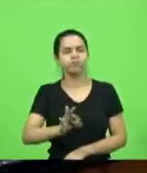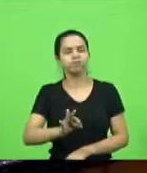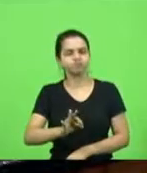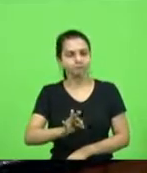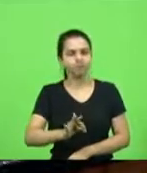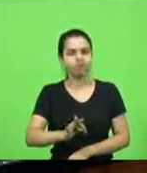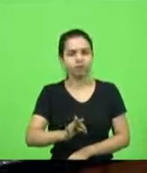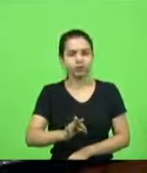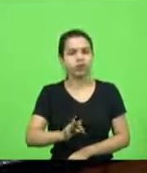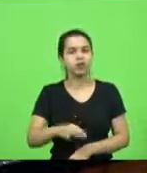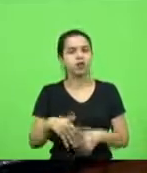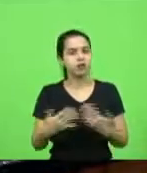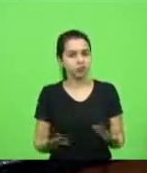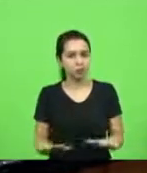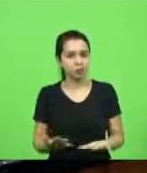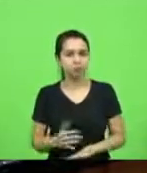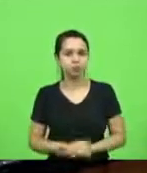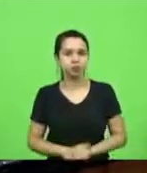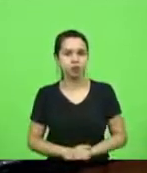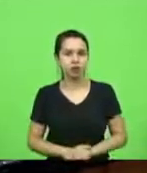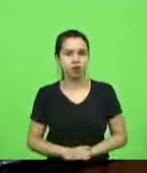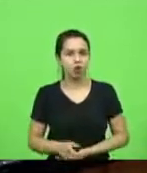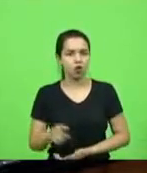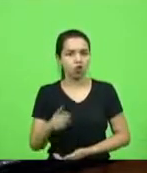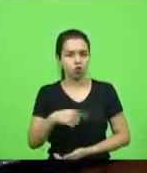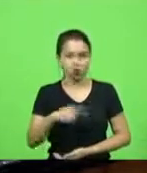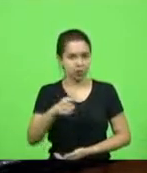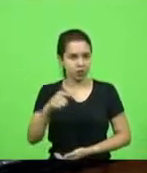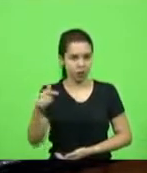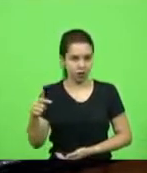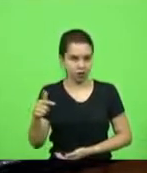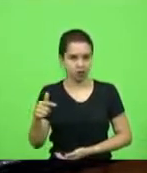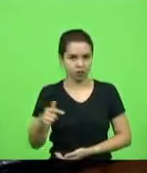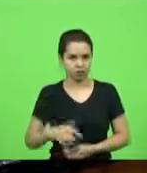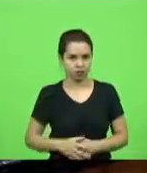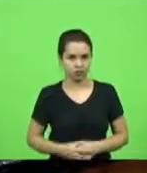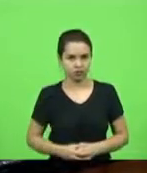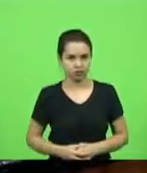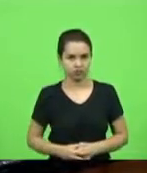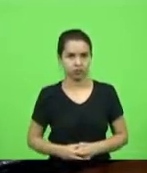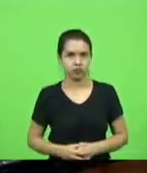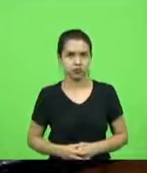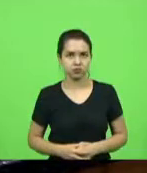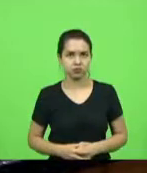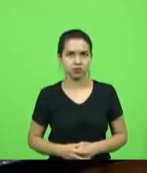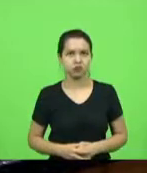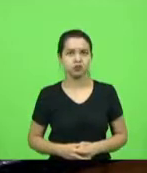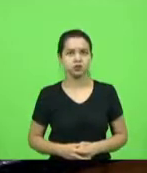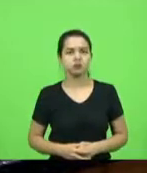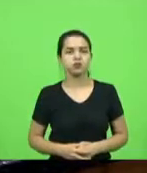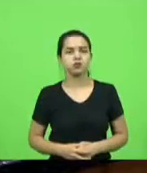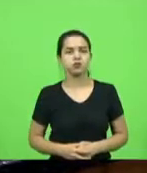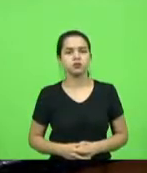por isso que é isso Não não é mais não é justamente por essa e outras atitudes